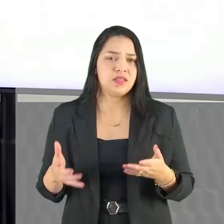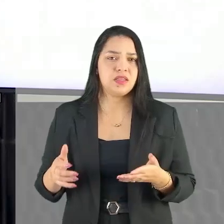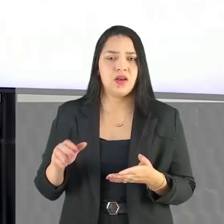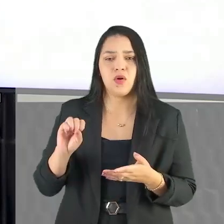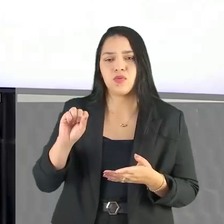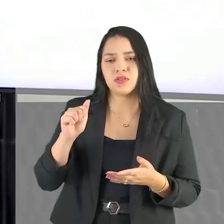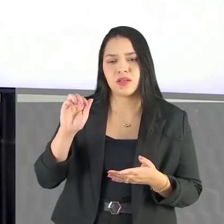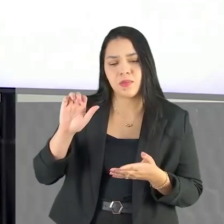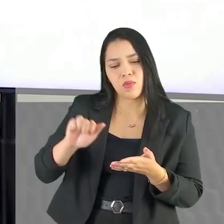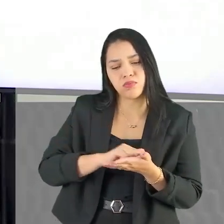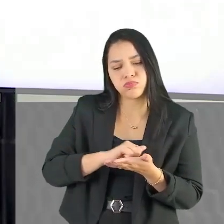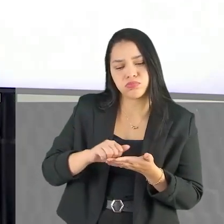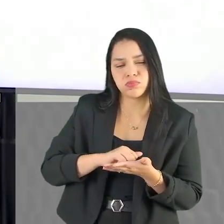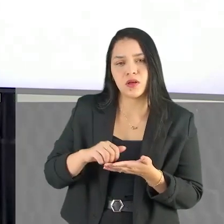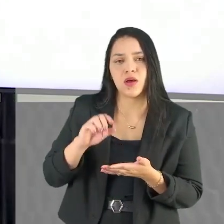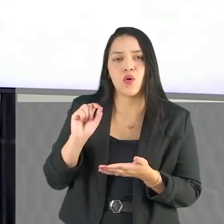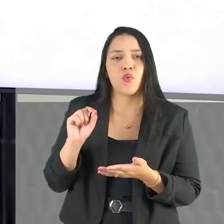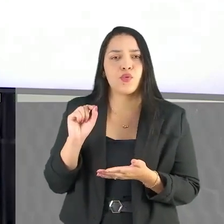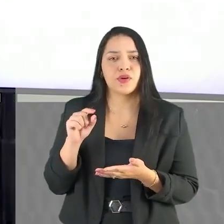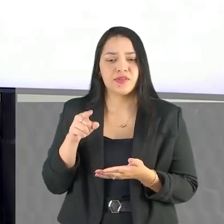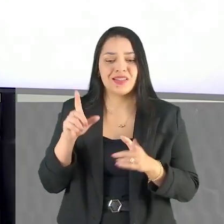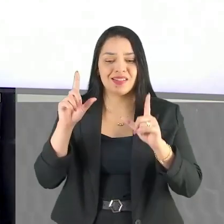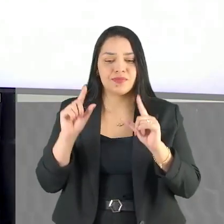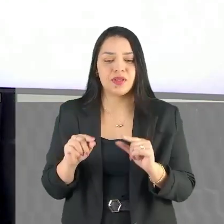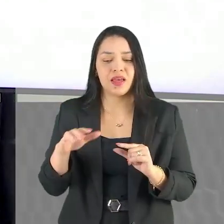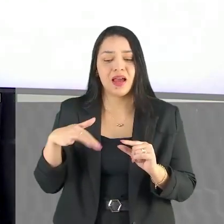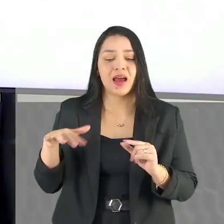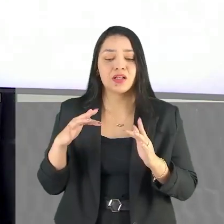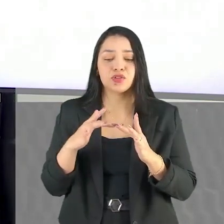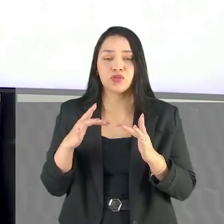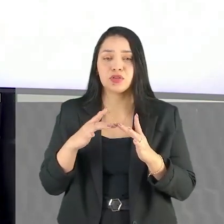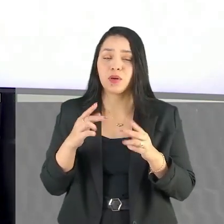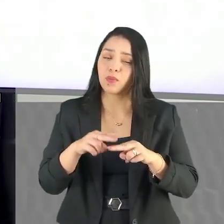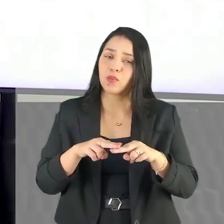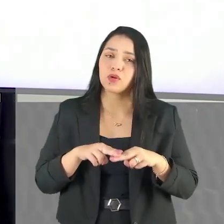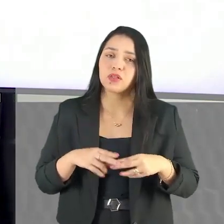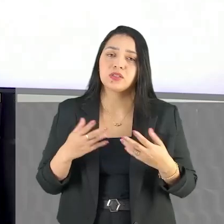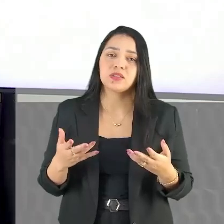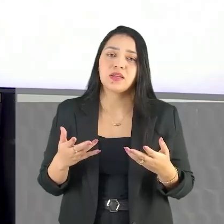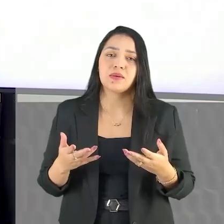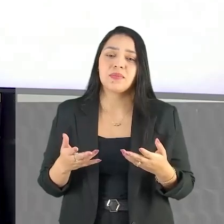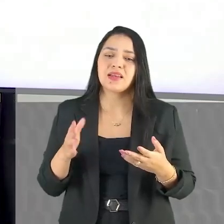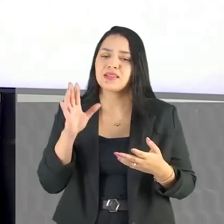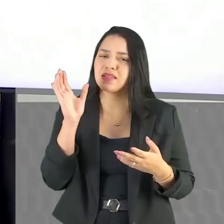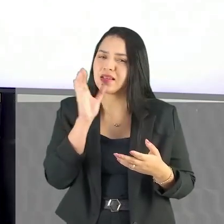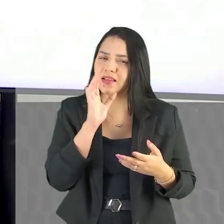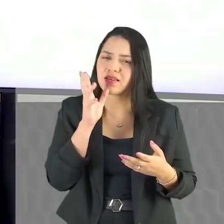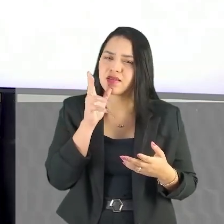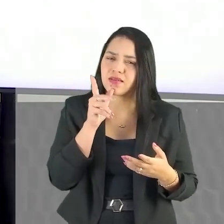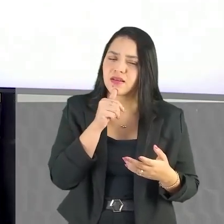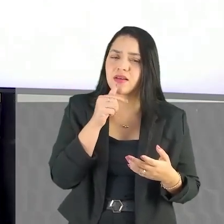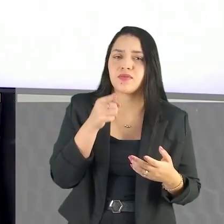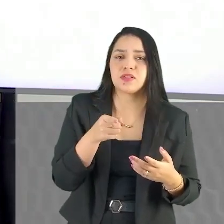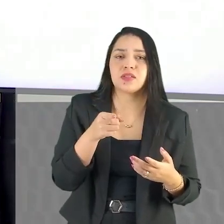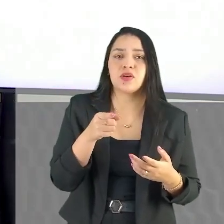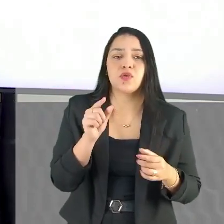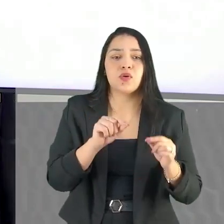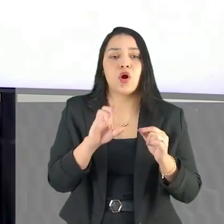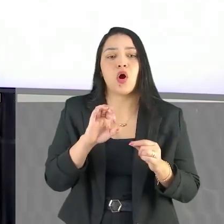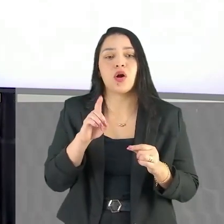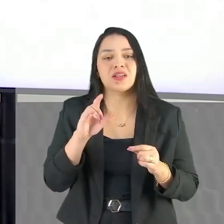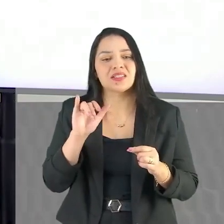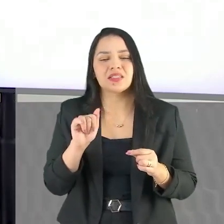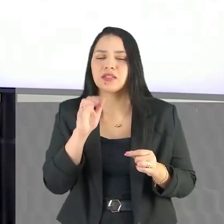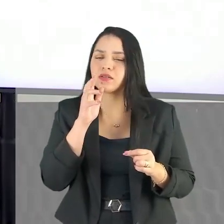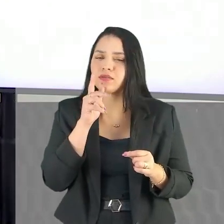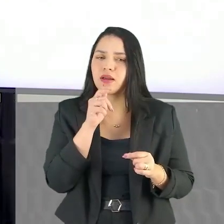passar na palha de aço faz com que você diminua a área de contato e isso deixa a reação mais lenta, tá? E aí você acaba oxidando mais